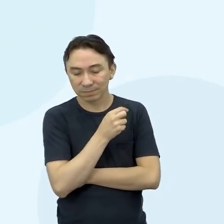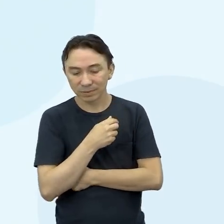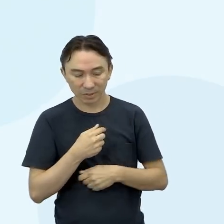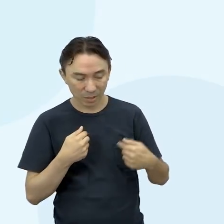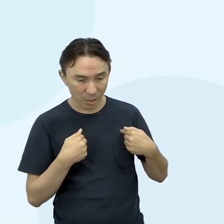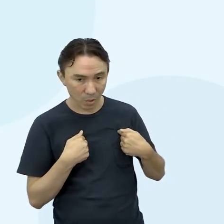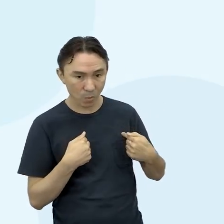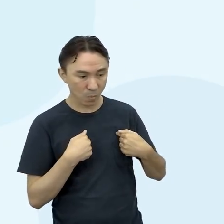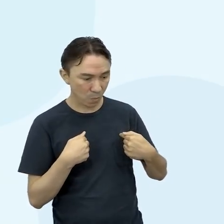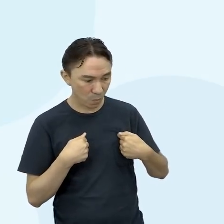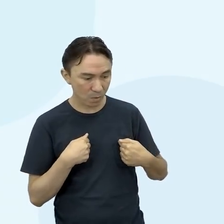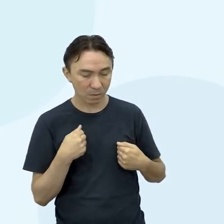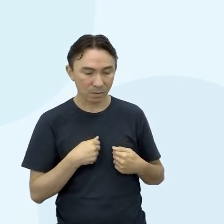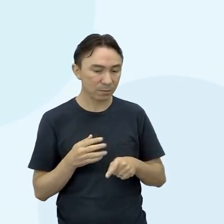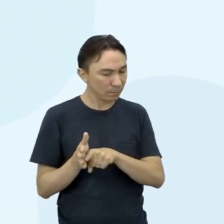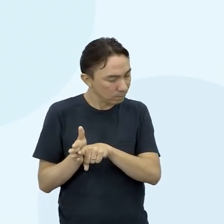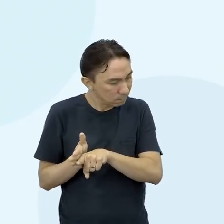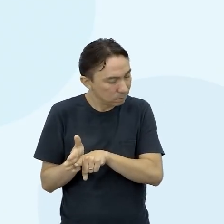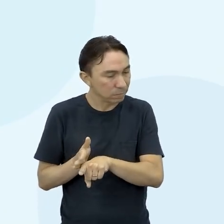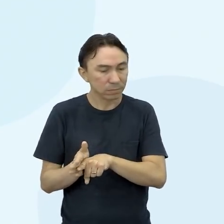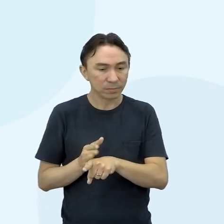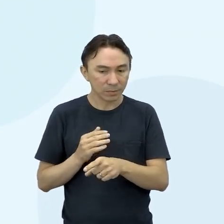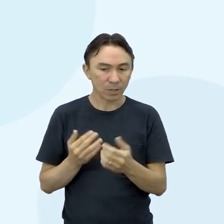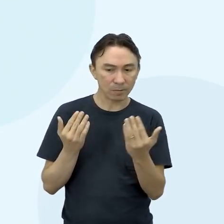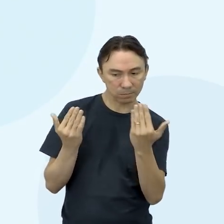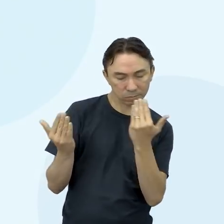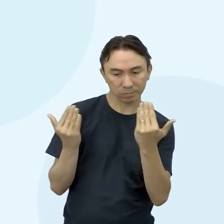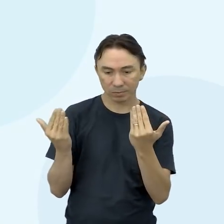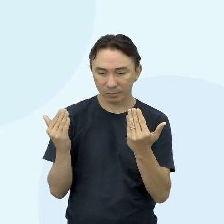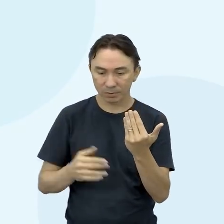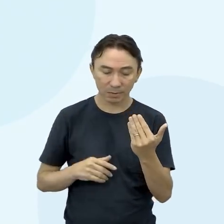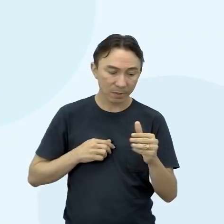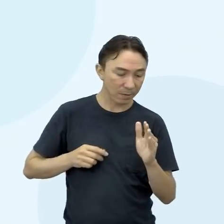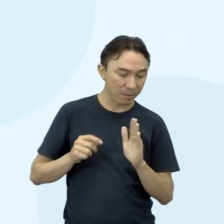irão explorar, analisar,